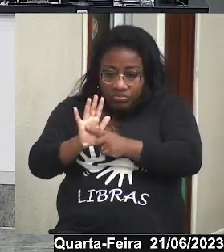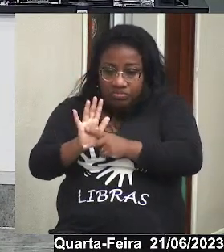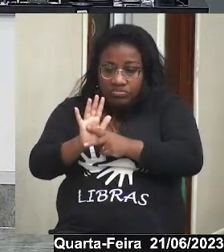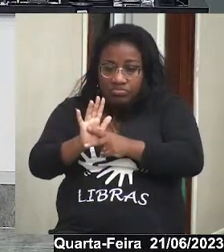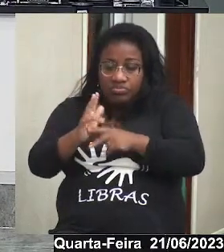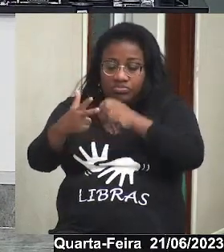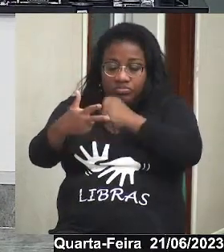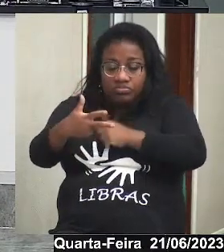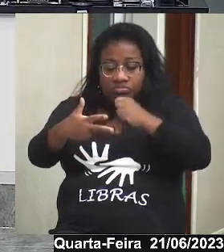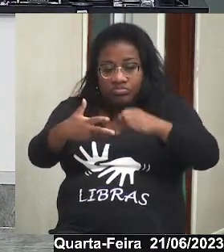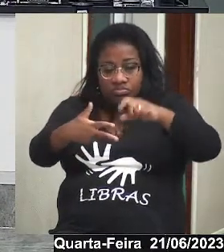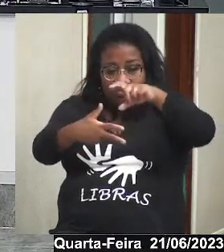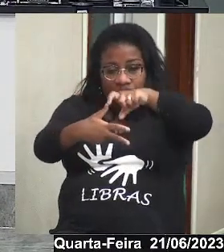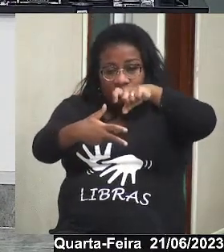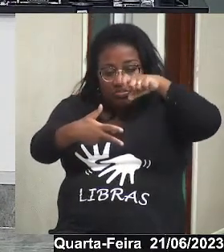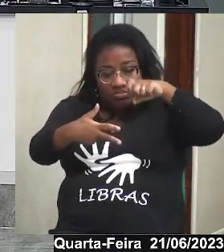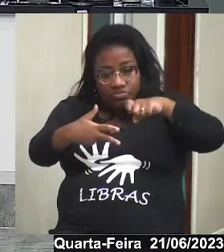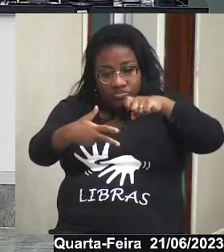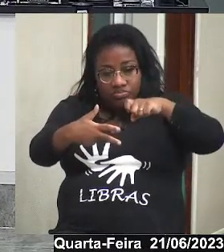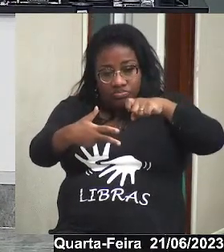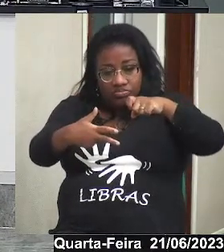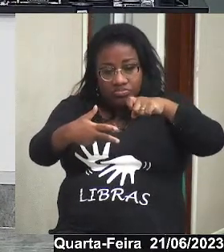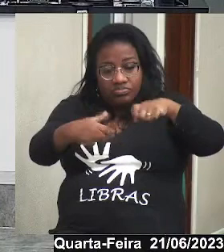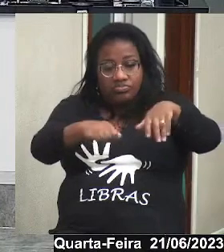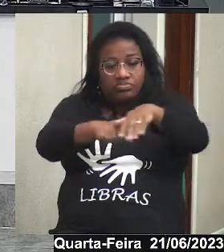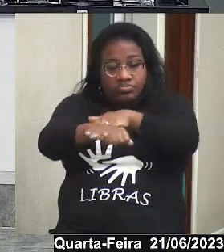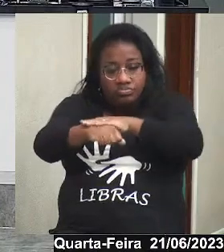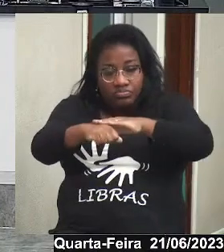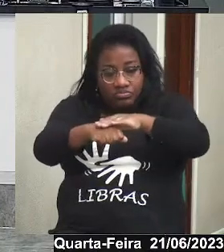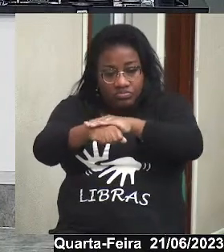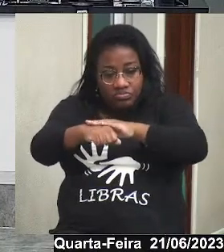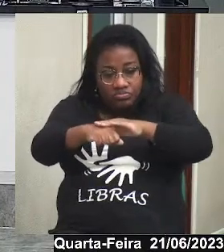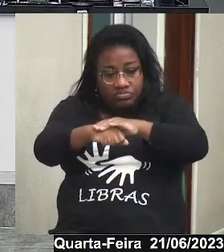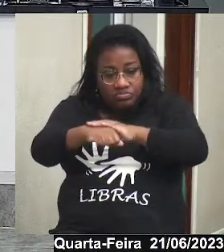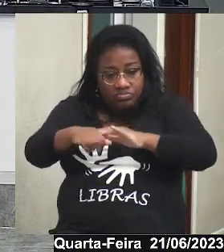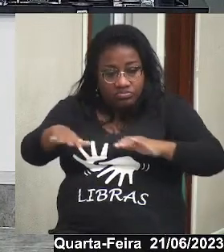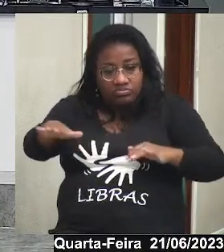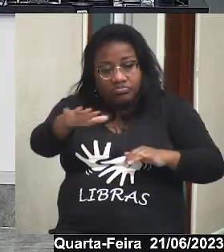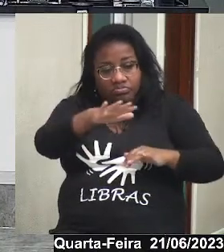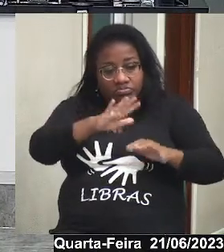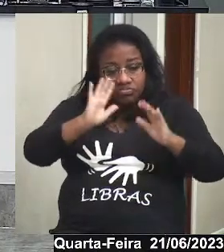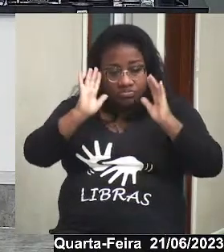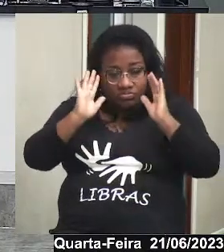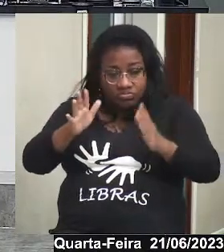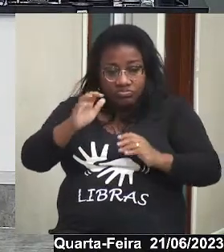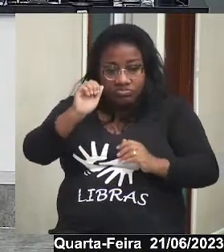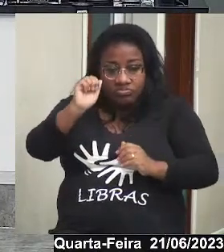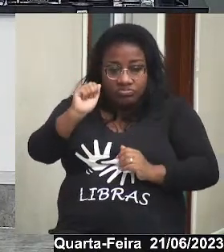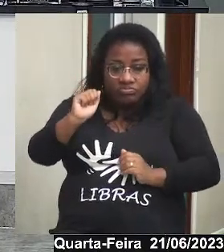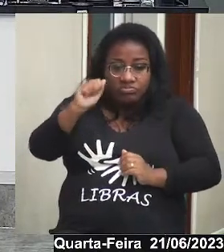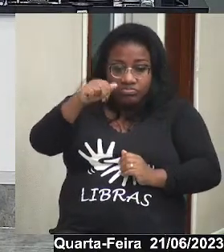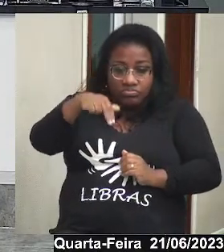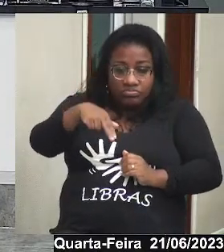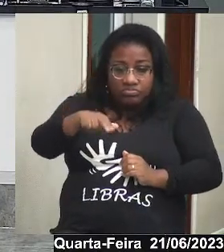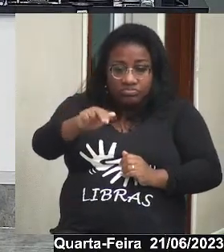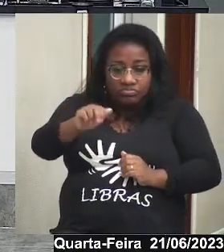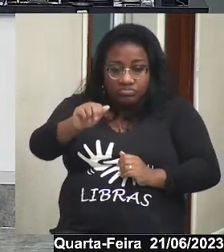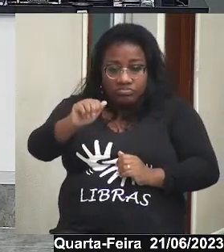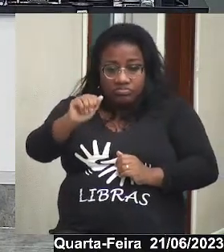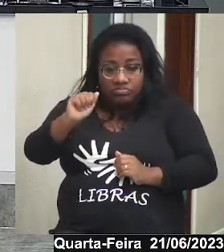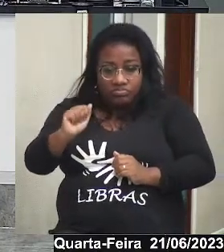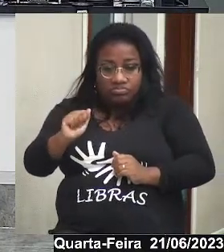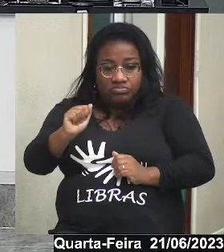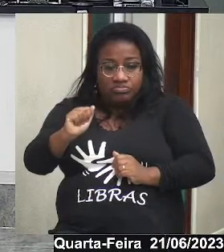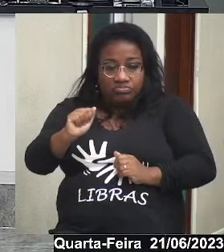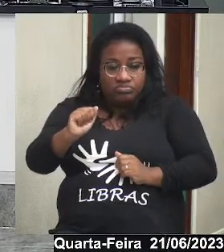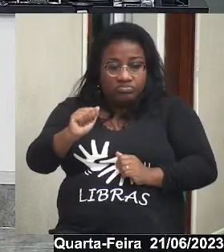o executivo vai discutir com vocês para ver o que é melhor. Eu falei com a Ana, estou comprometendo com o senhor